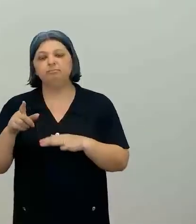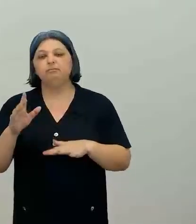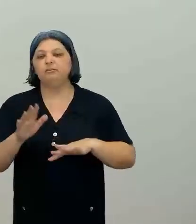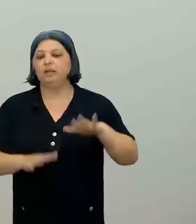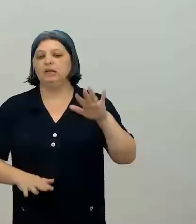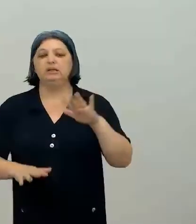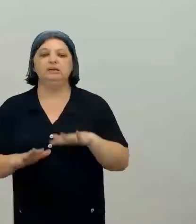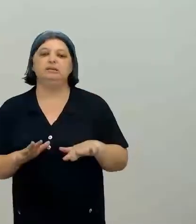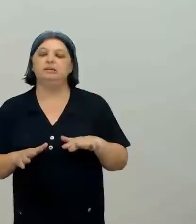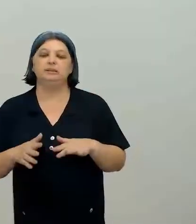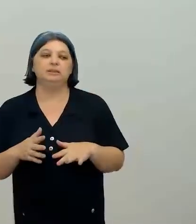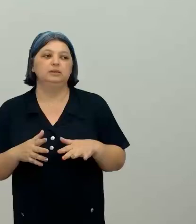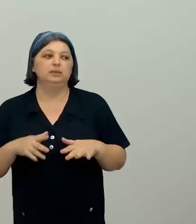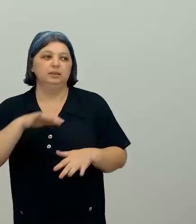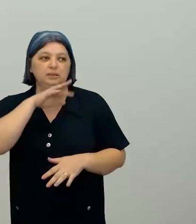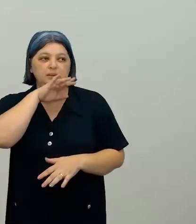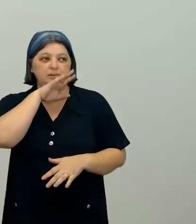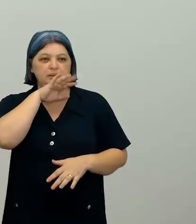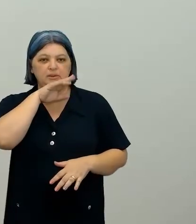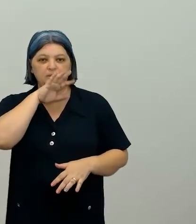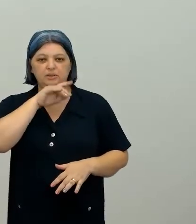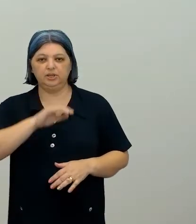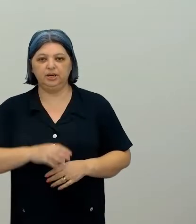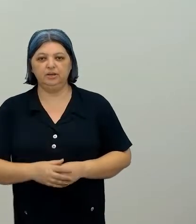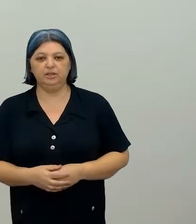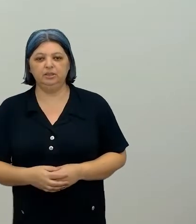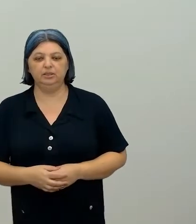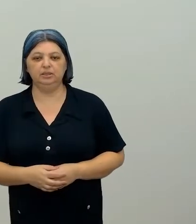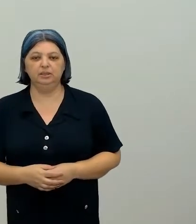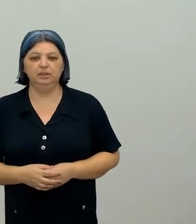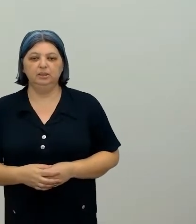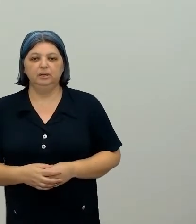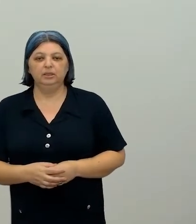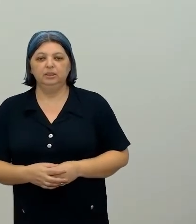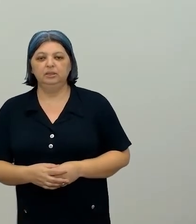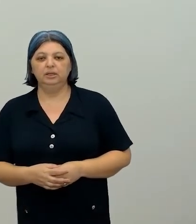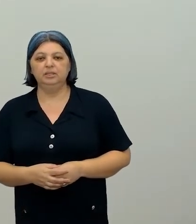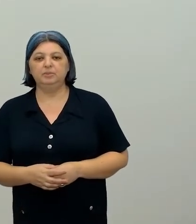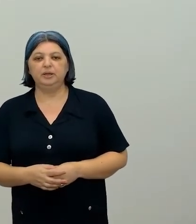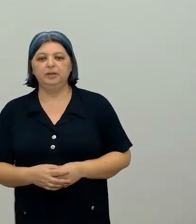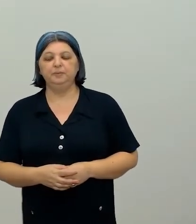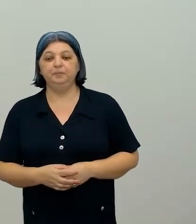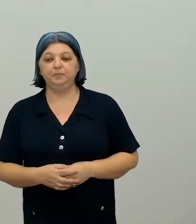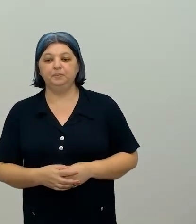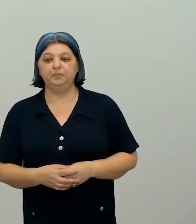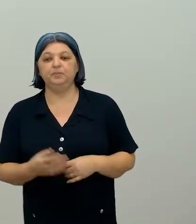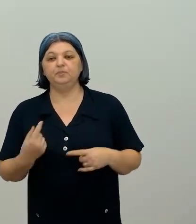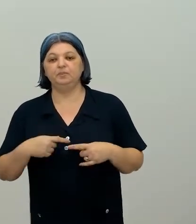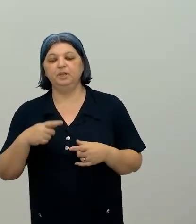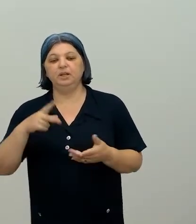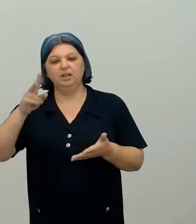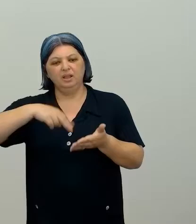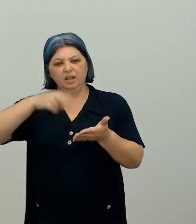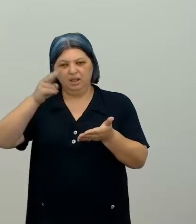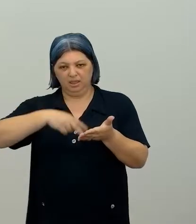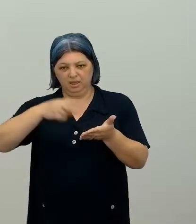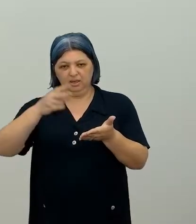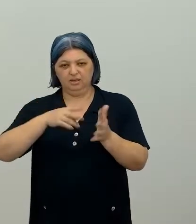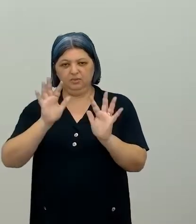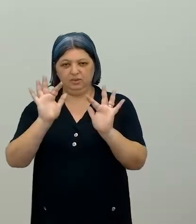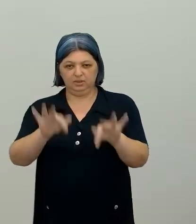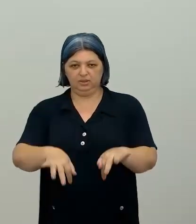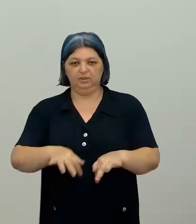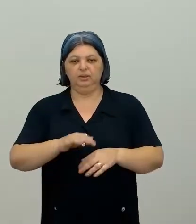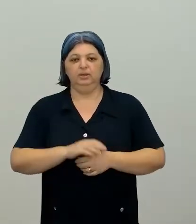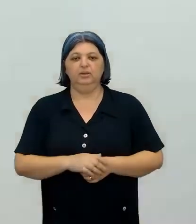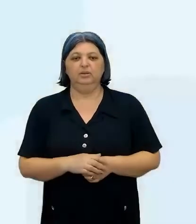né, e o Fordismo, né, então, eu não sei, eu acho que eu terminei de ler, né, mas enfim, o Fordismo